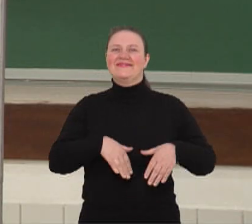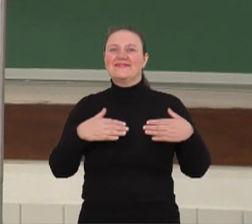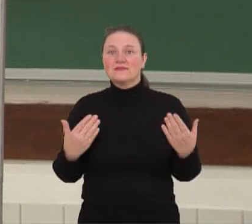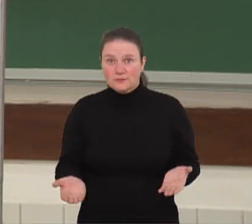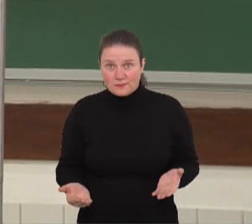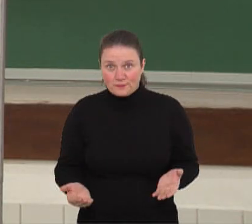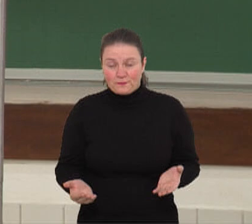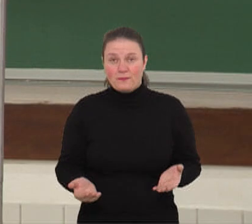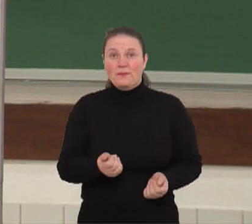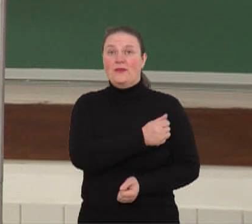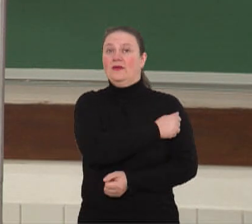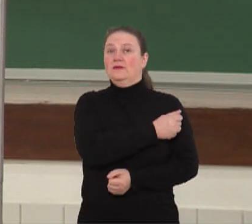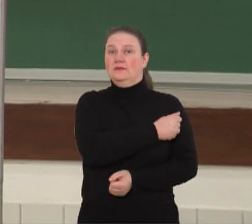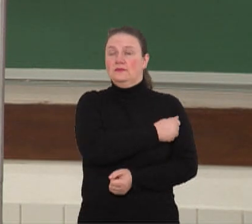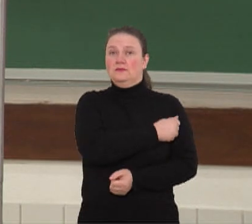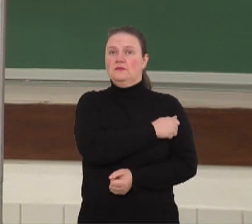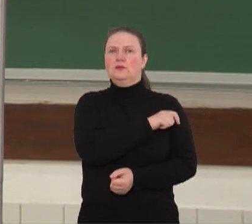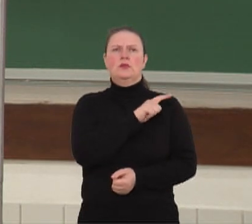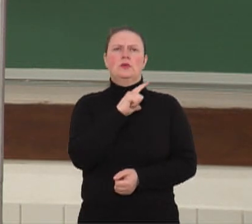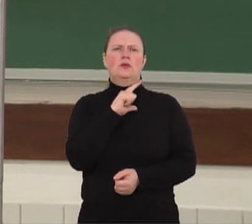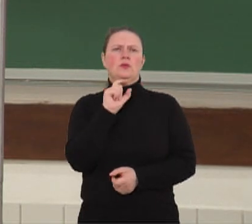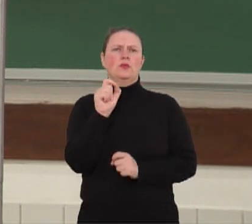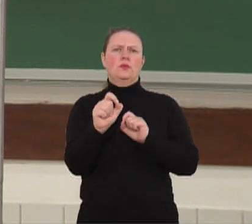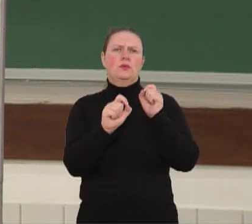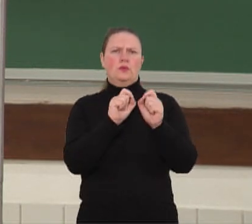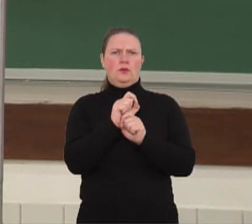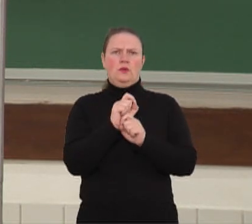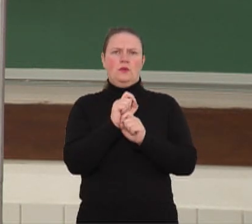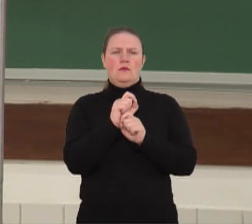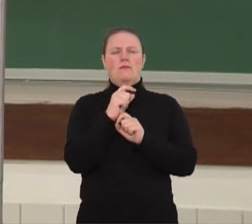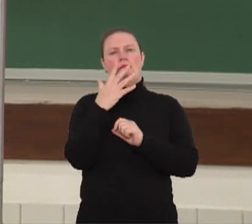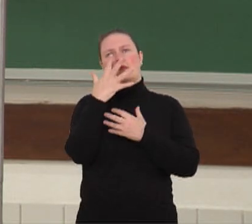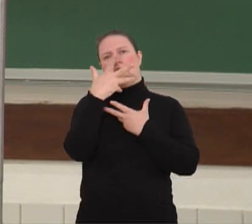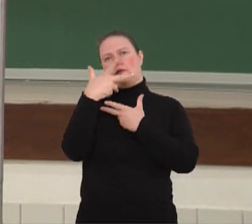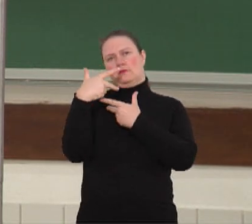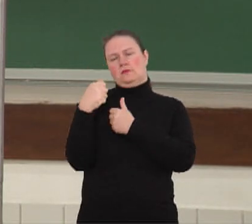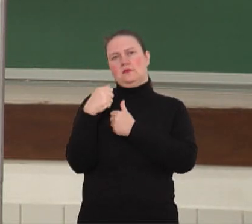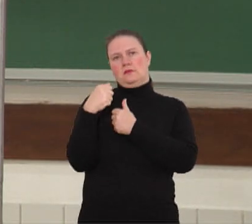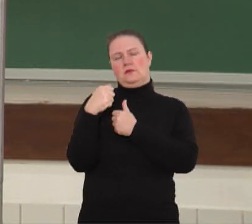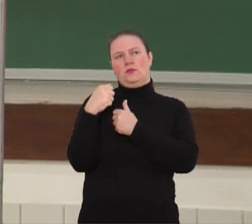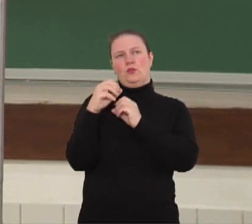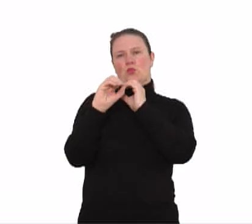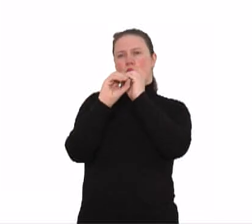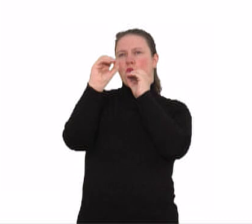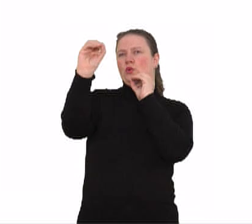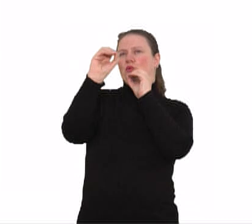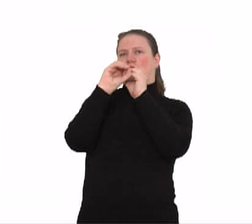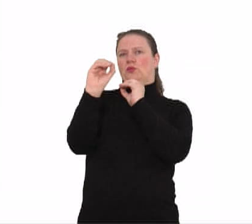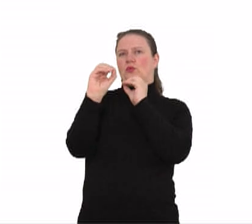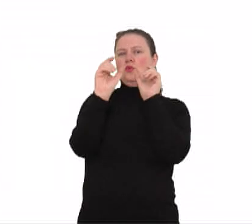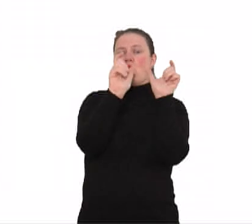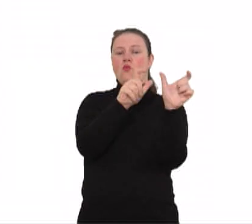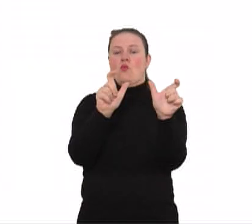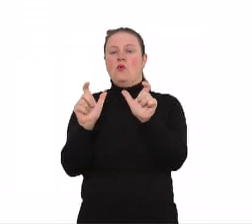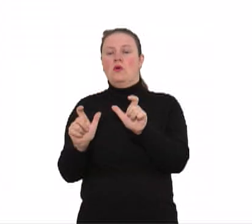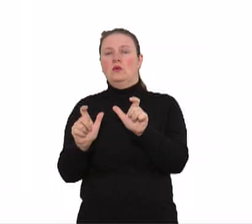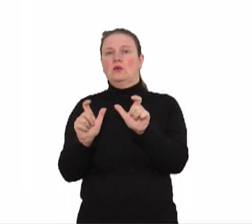Gente, aquela ferramenta mais maravilhosa que a astronomia pode prover para nós. Localização no